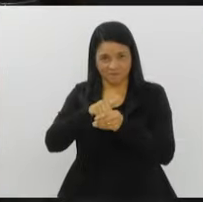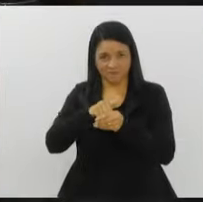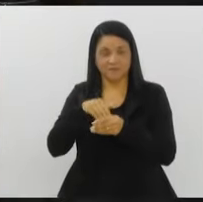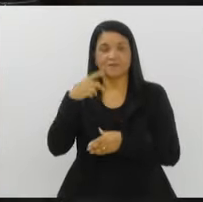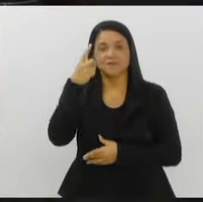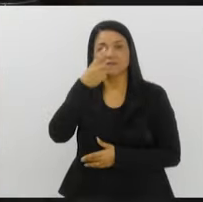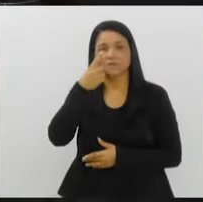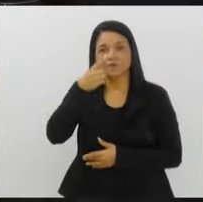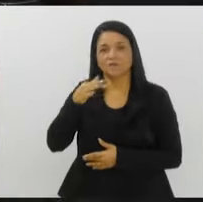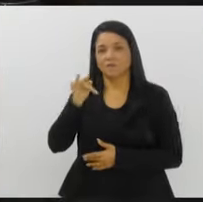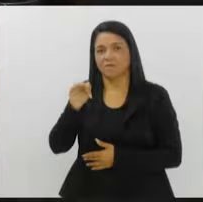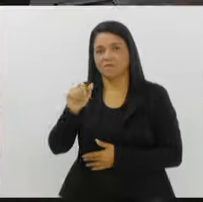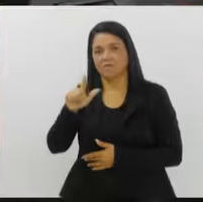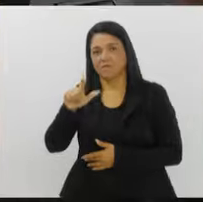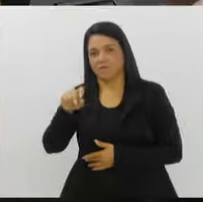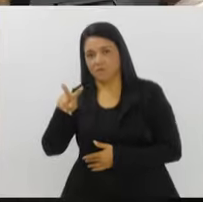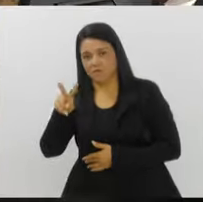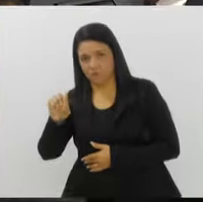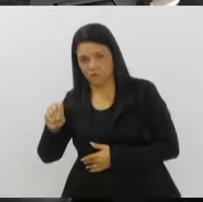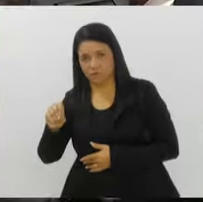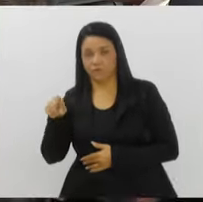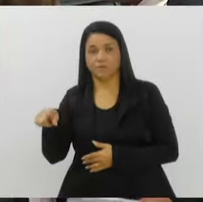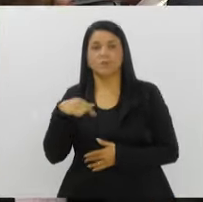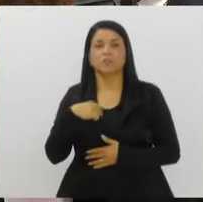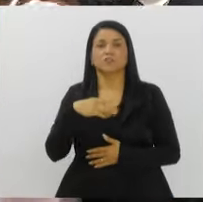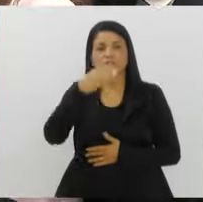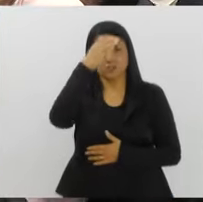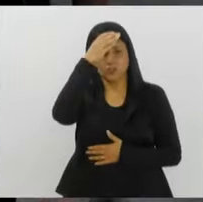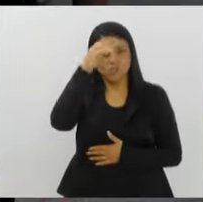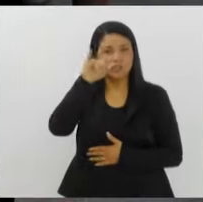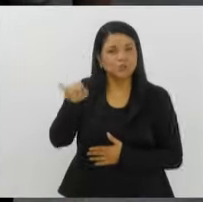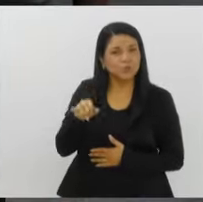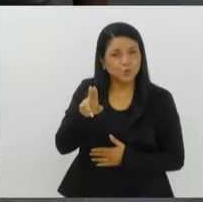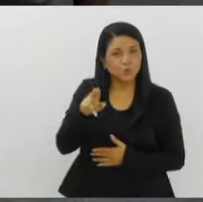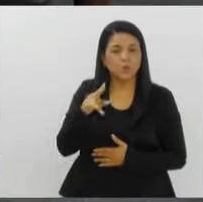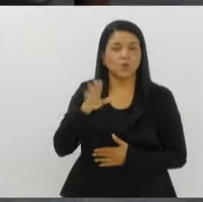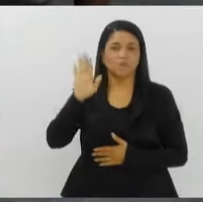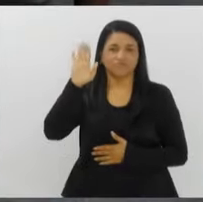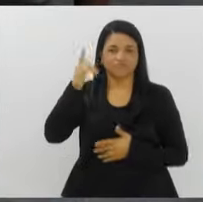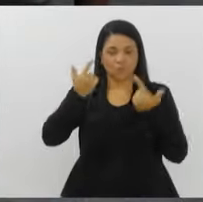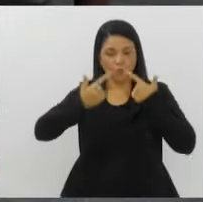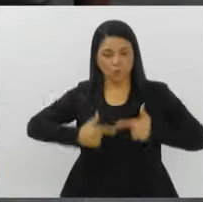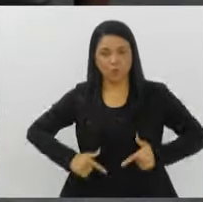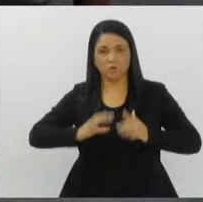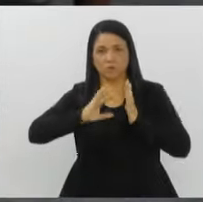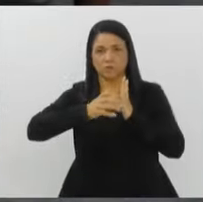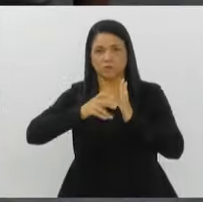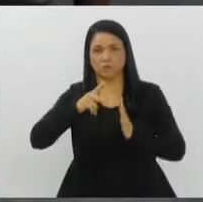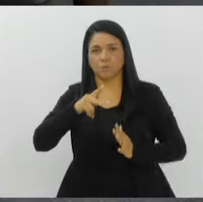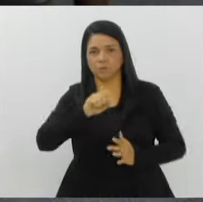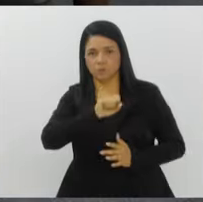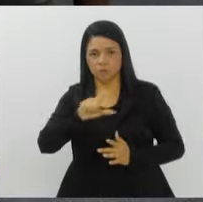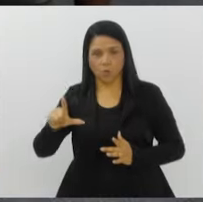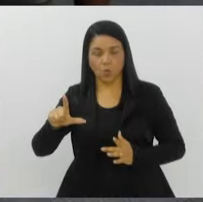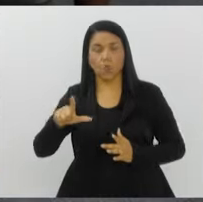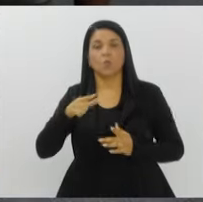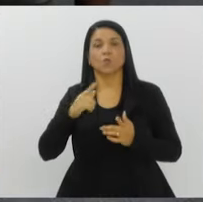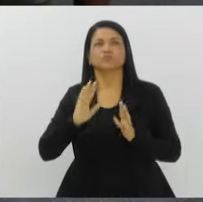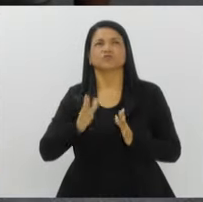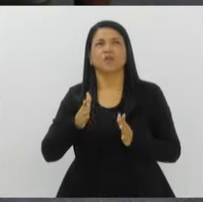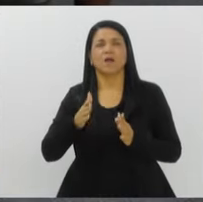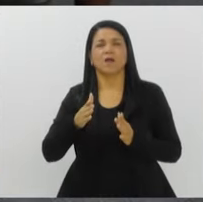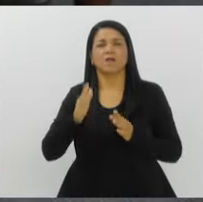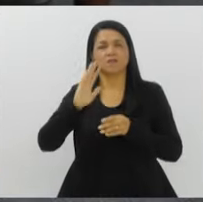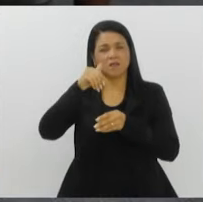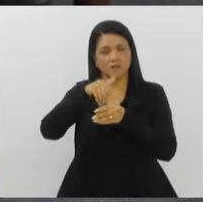Deputado Flávio Serafim. Deputada Tia Ju, só declarar a abstenção do PSOL. A gente se absteve já na